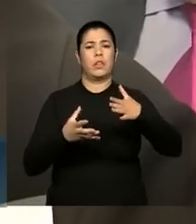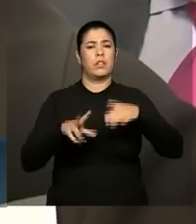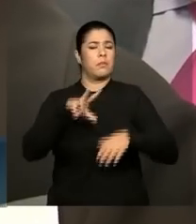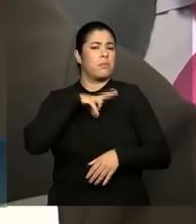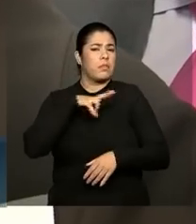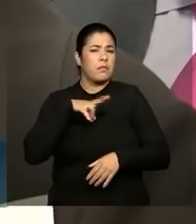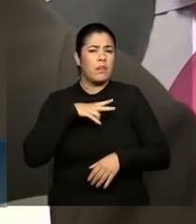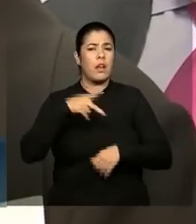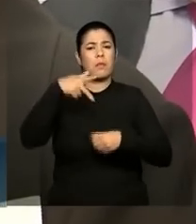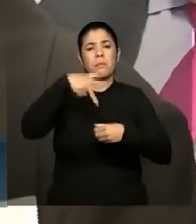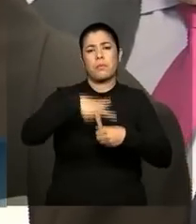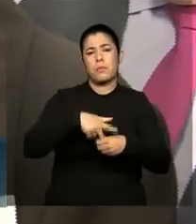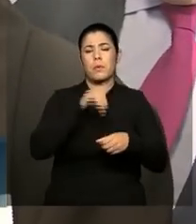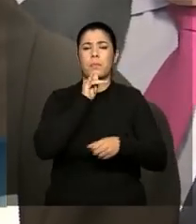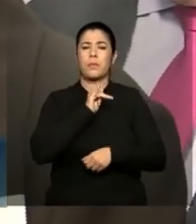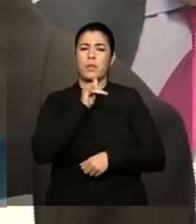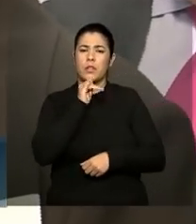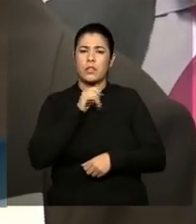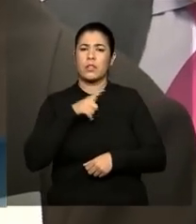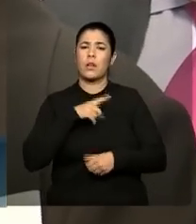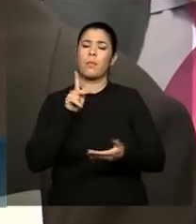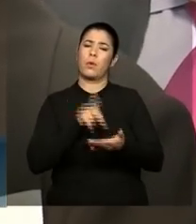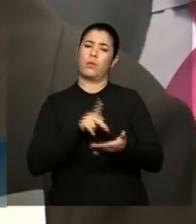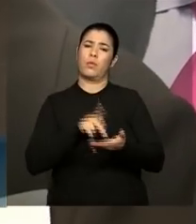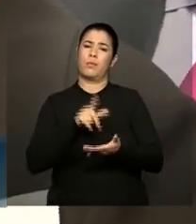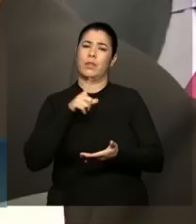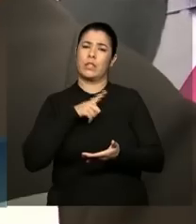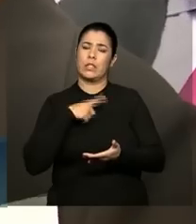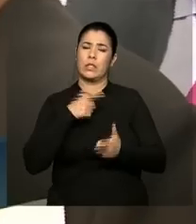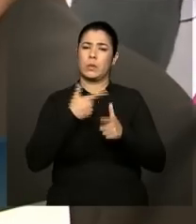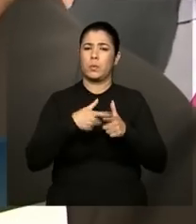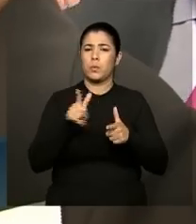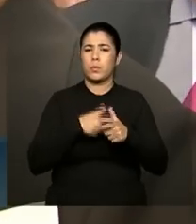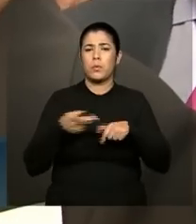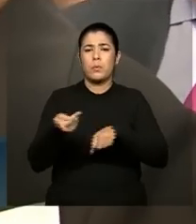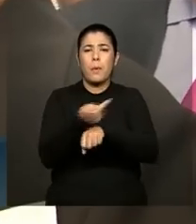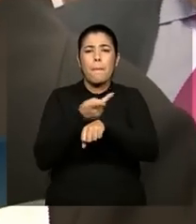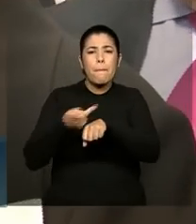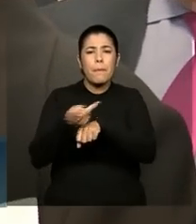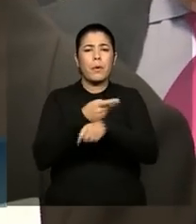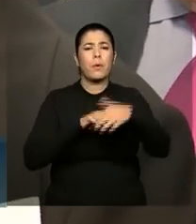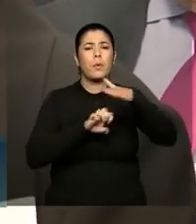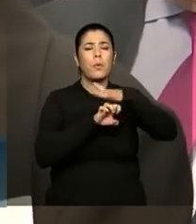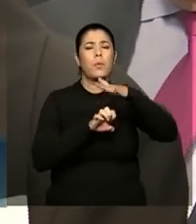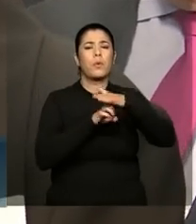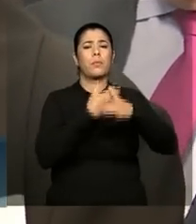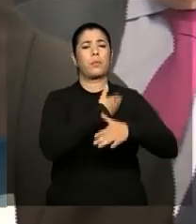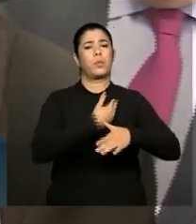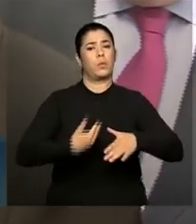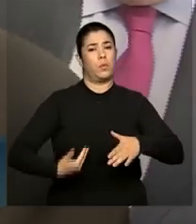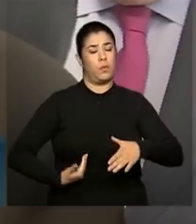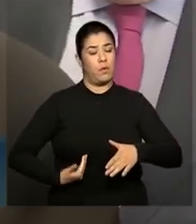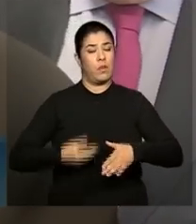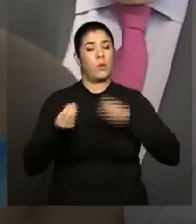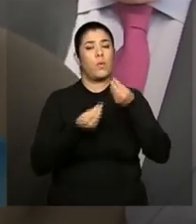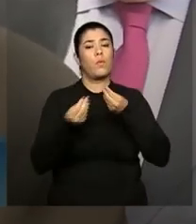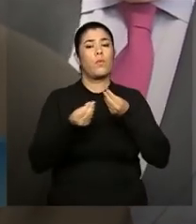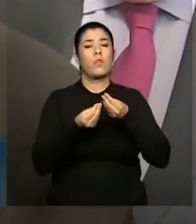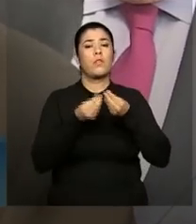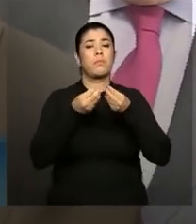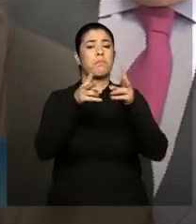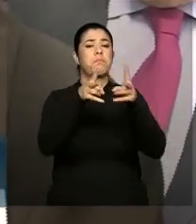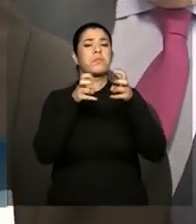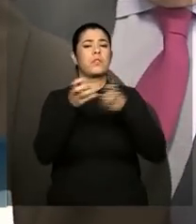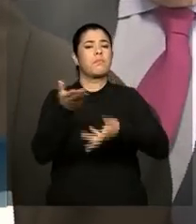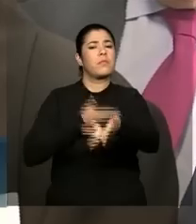privadas, a Petrobras. Recentemente a gente tem visto notícias das empresas procurando integrantes do governo para conversar. Como que a senhora vê essa situação da